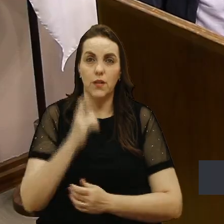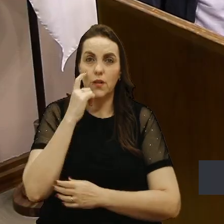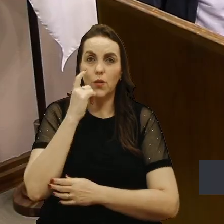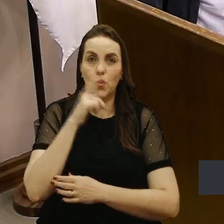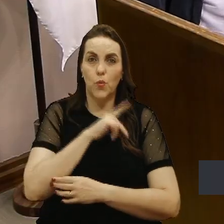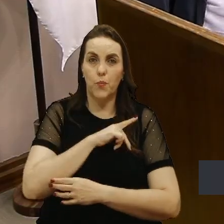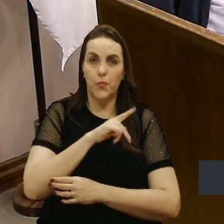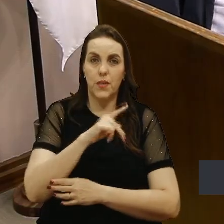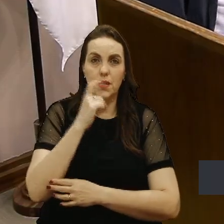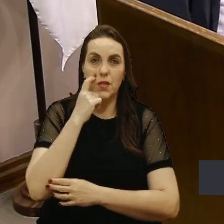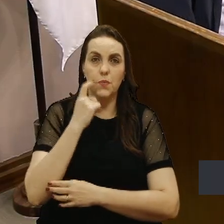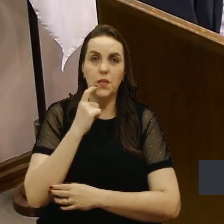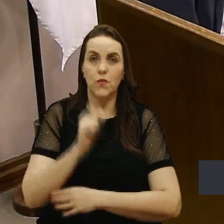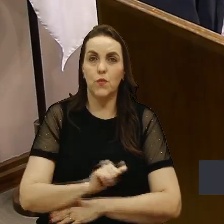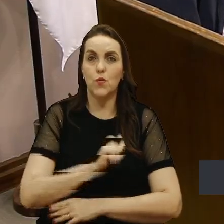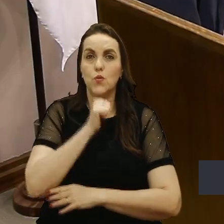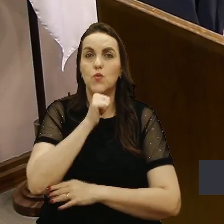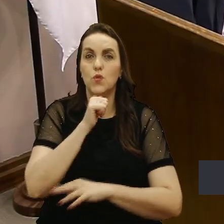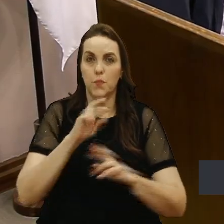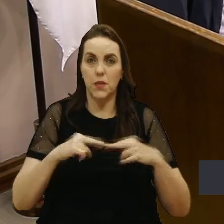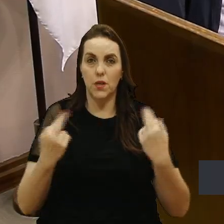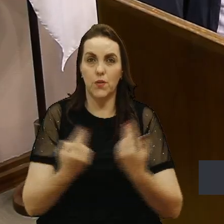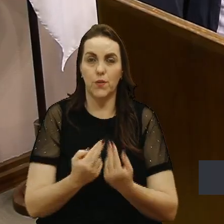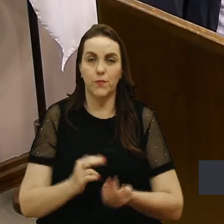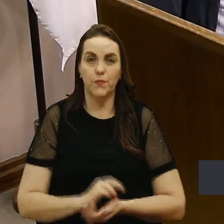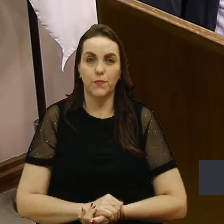Pessoal, então deixa eu suspender a sessão um minuto.